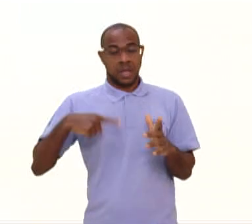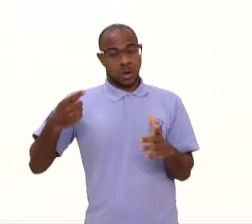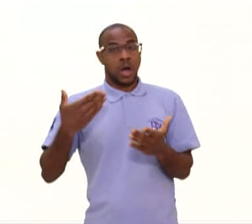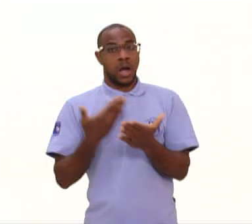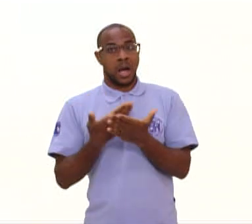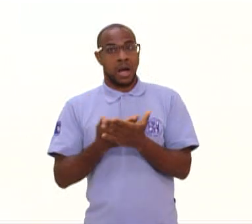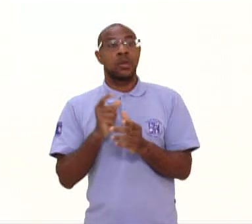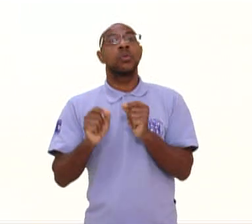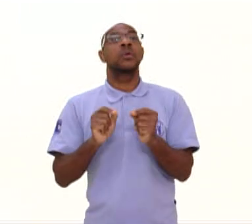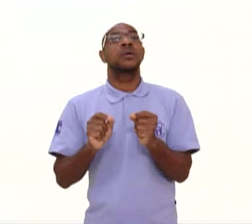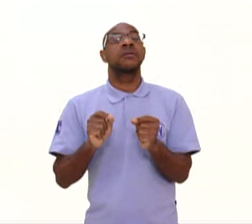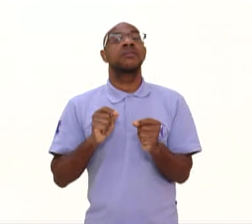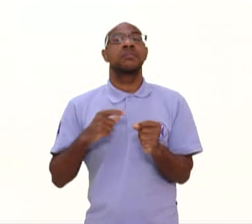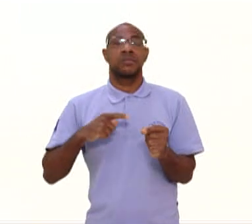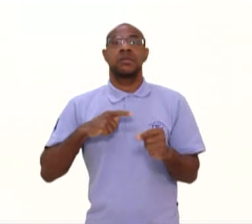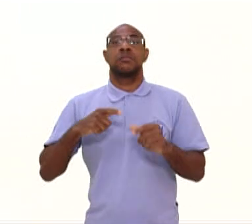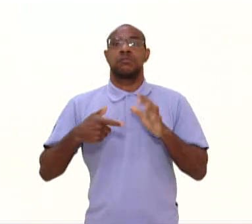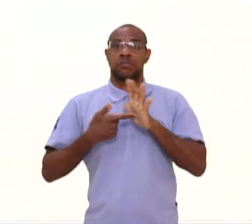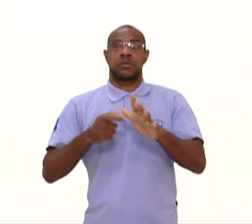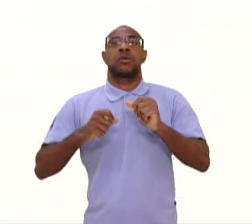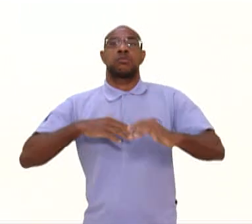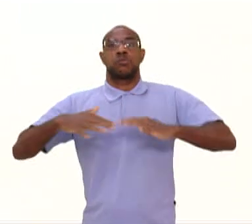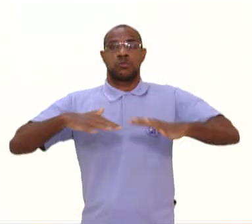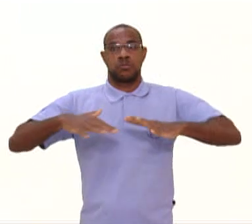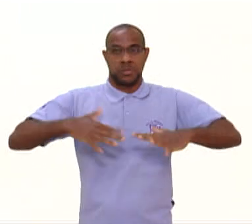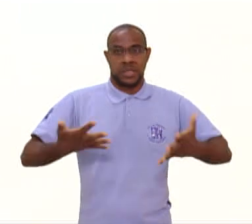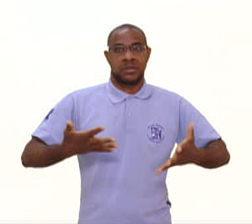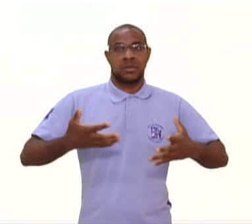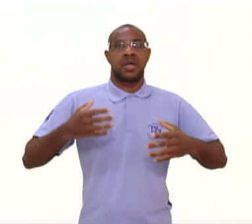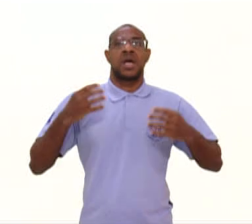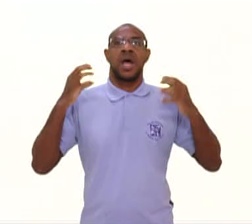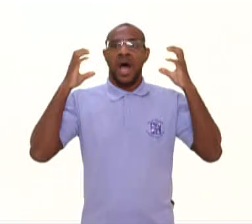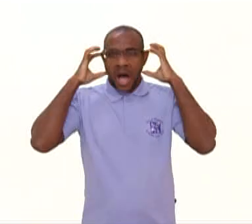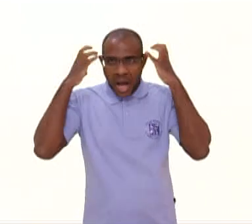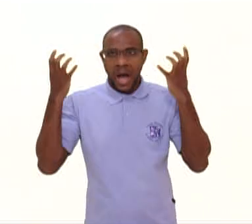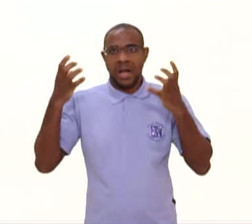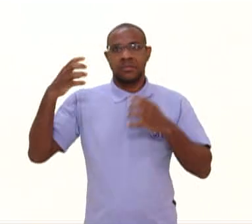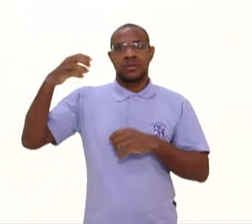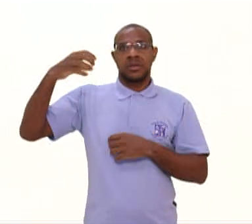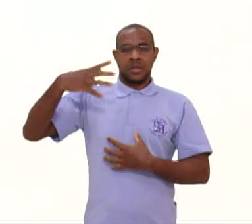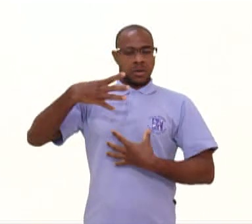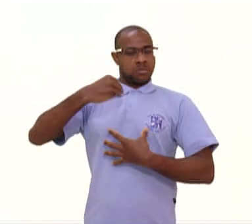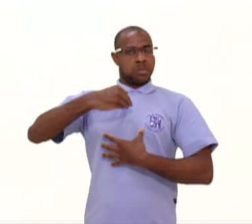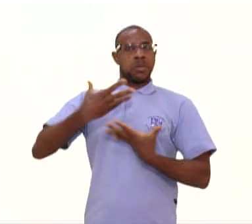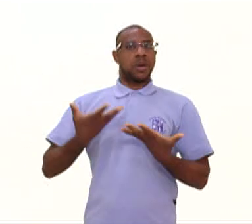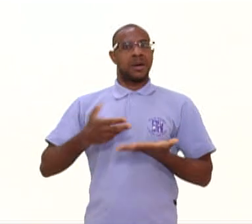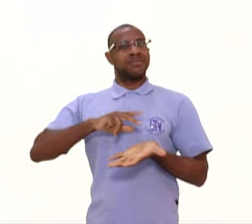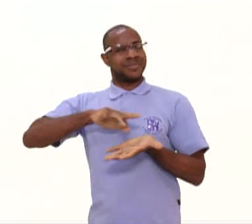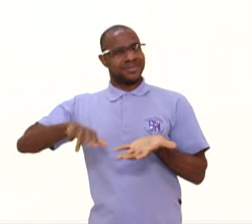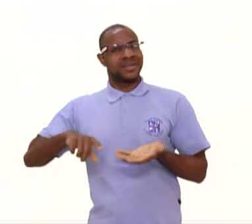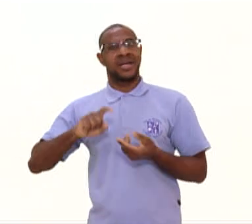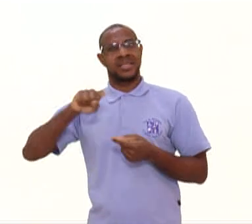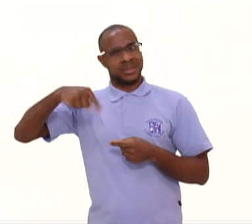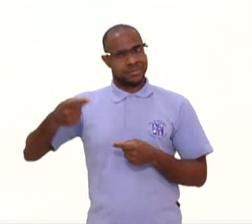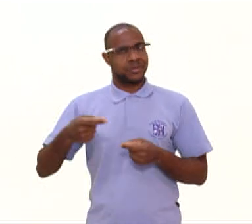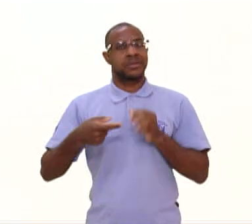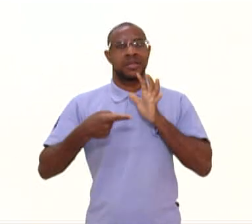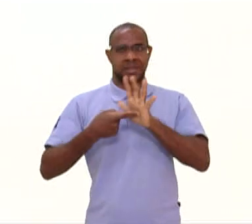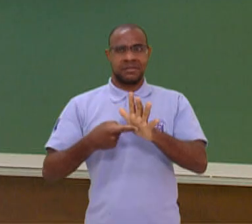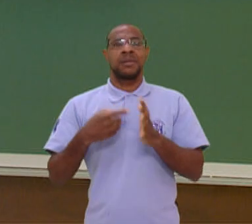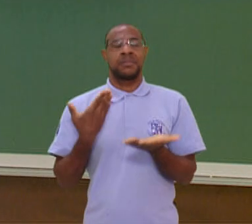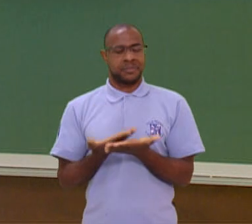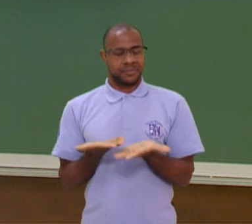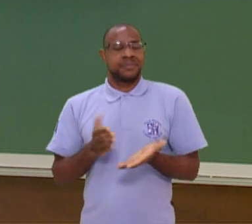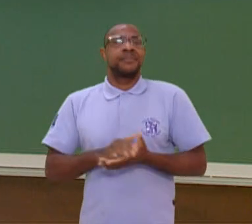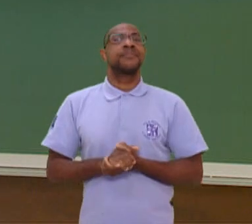gente vai ver que eu trabalho com comprimento de onda, pode ser de rádio, pode ser de raio-x, pode ser de raio gama, então tem um monte de estruturação que se baseia